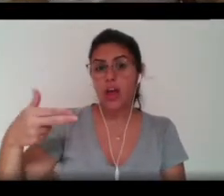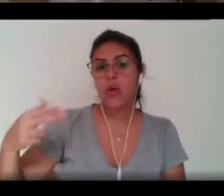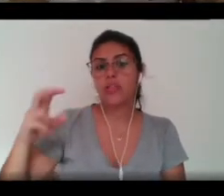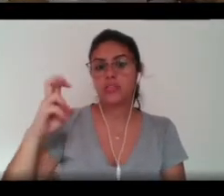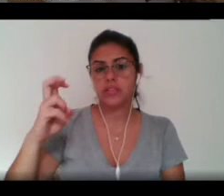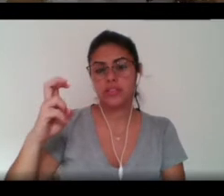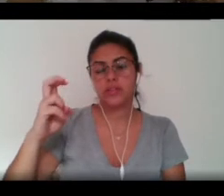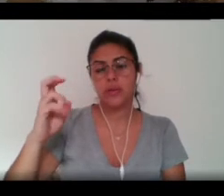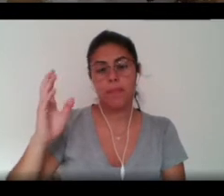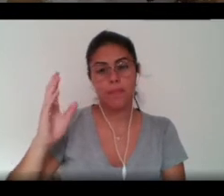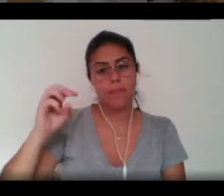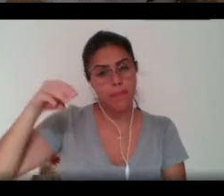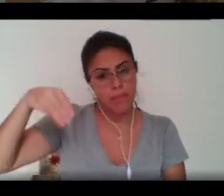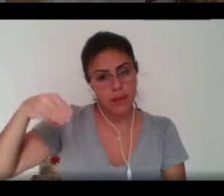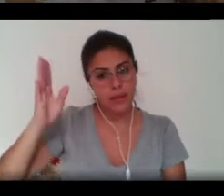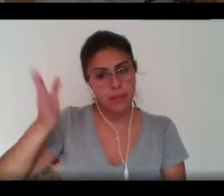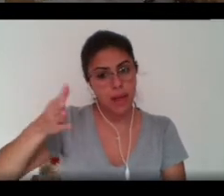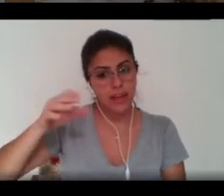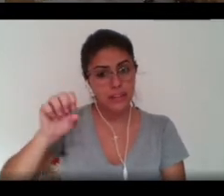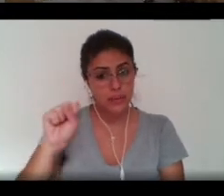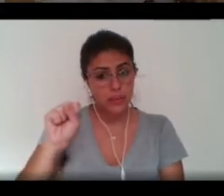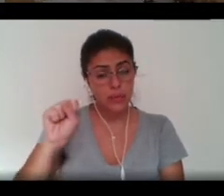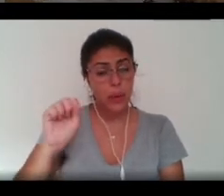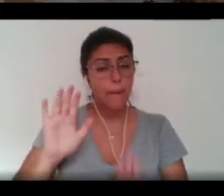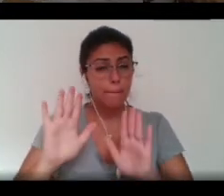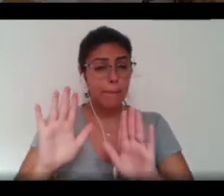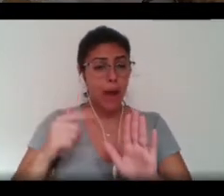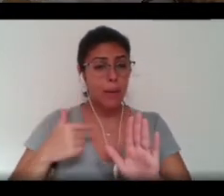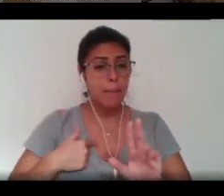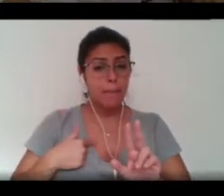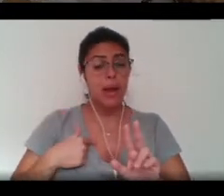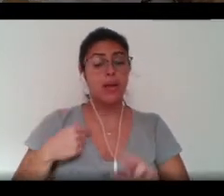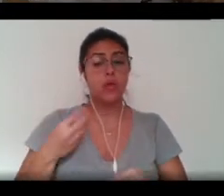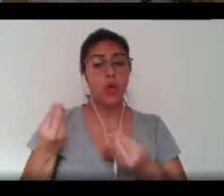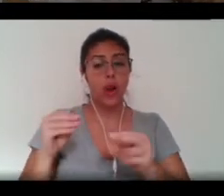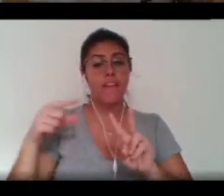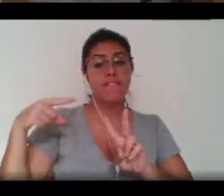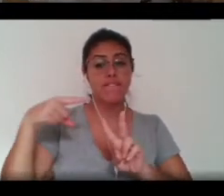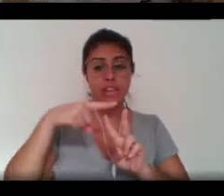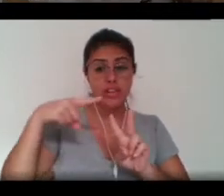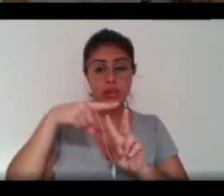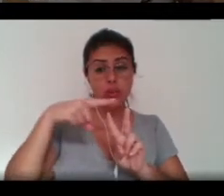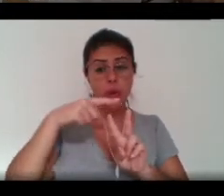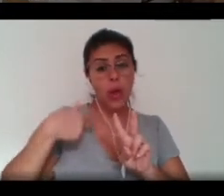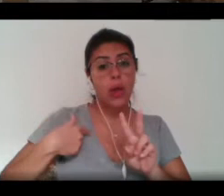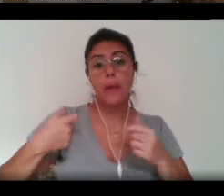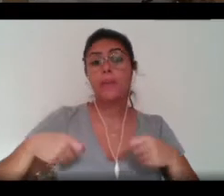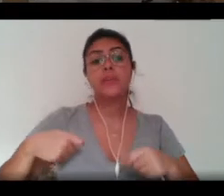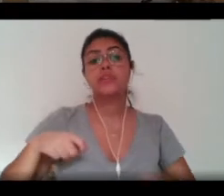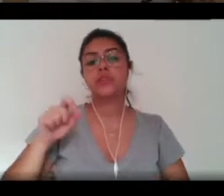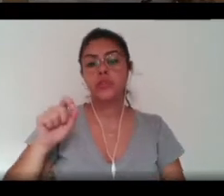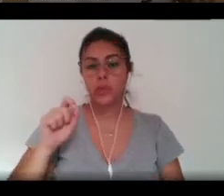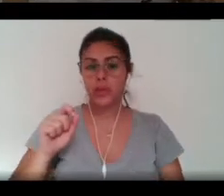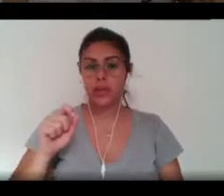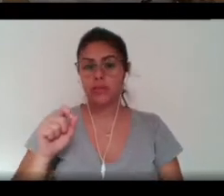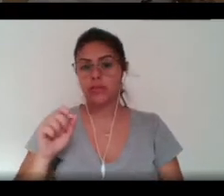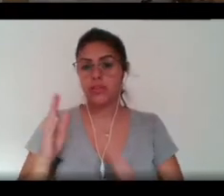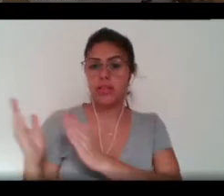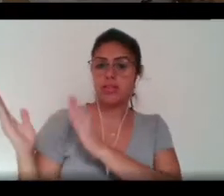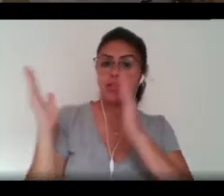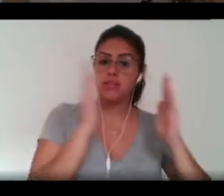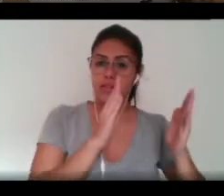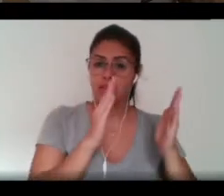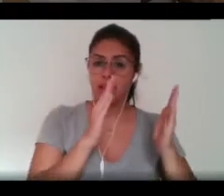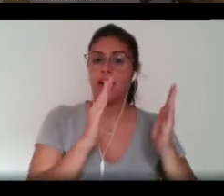o módulo do vetor velocidade inicial. Para eu escrever um vetor, eu preciso que isso